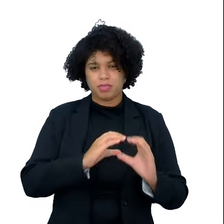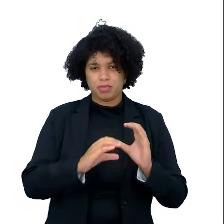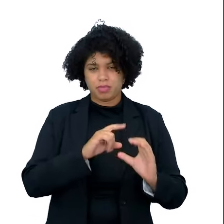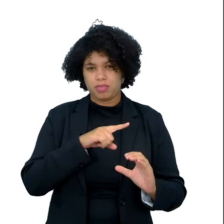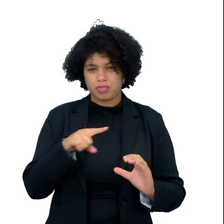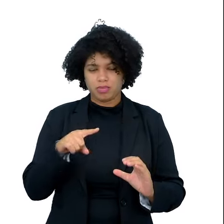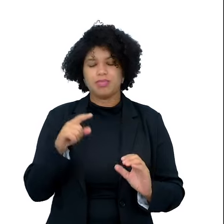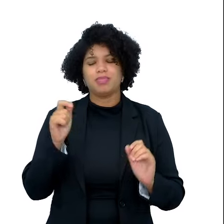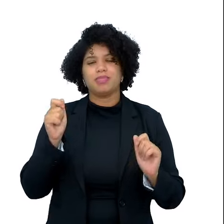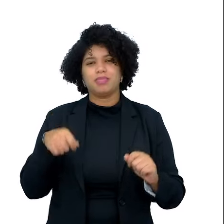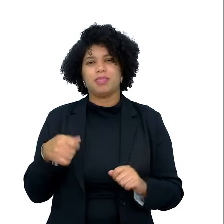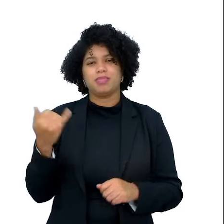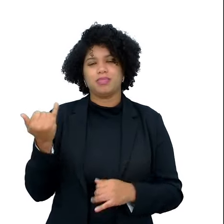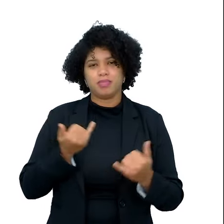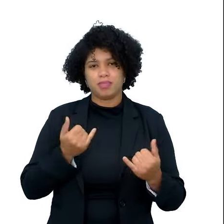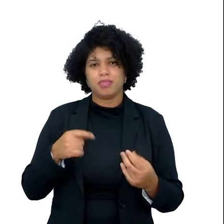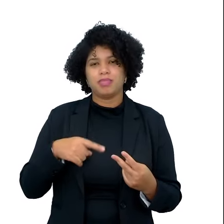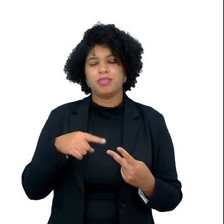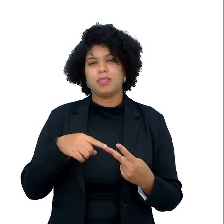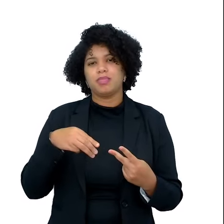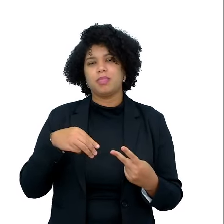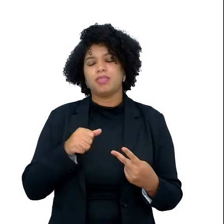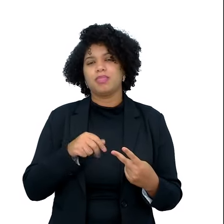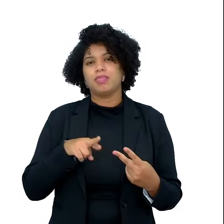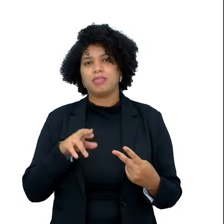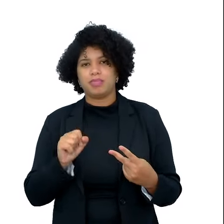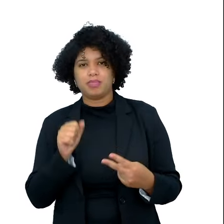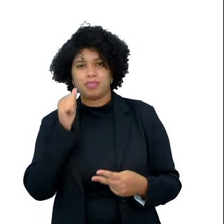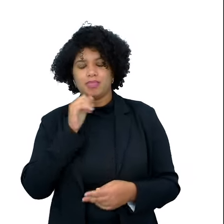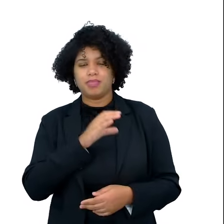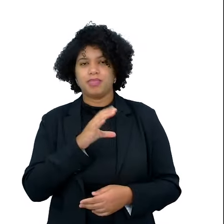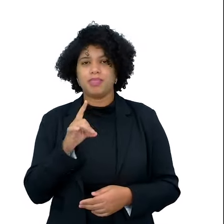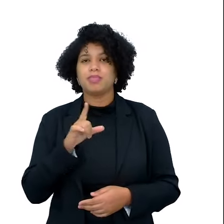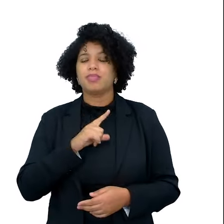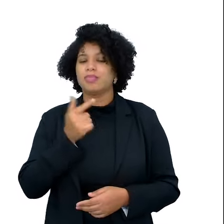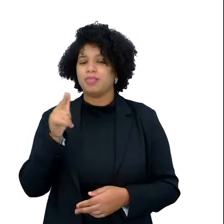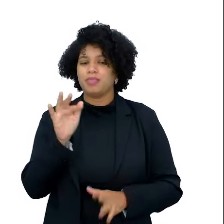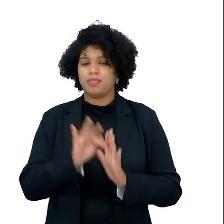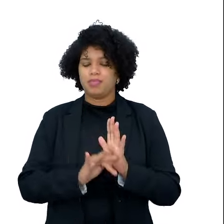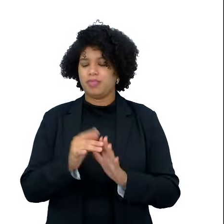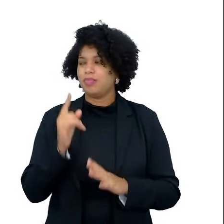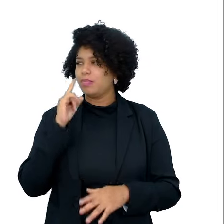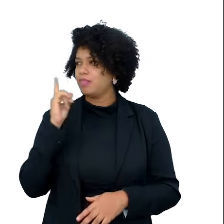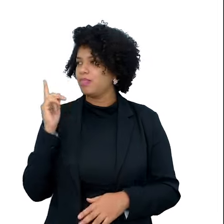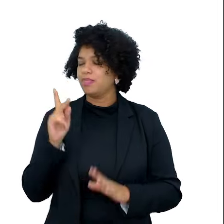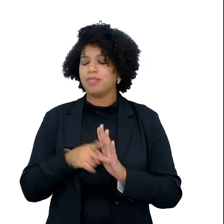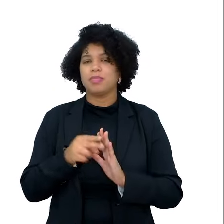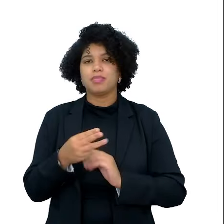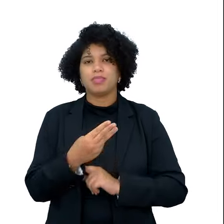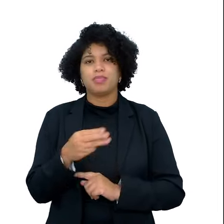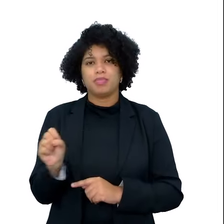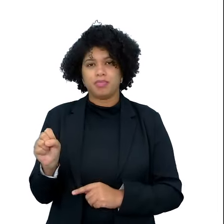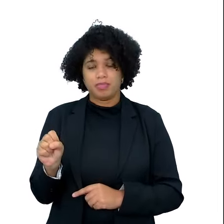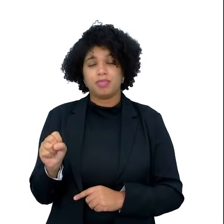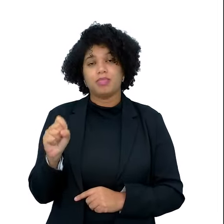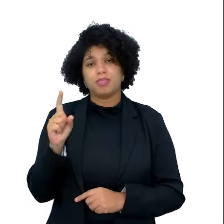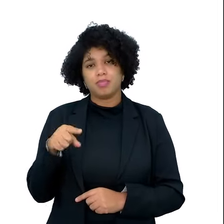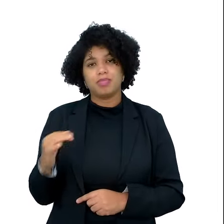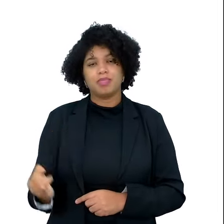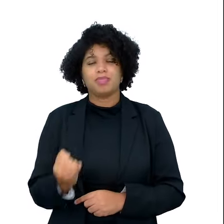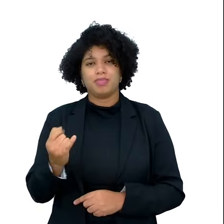têm comigo e com a Mária, nossa coordenadora, existe esse formulário que vai para a EFAP, que é muito importante para que a